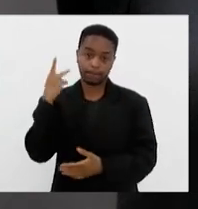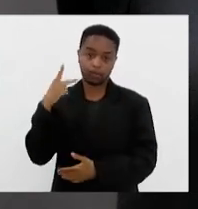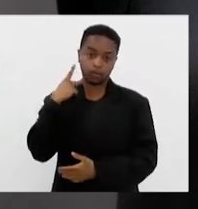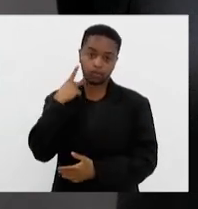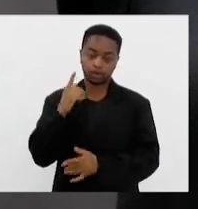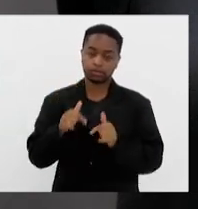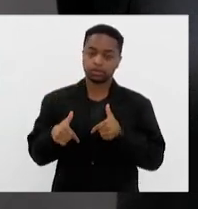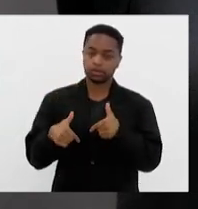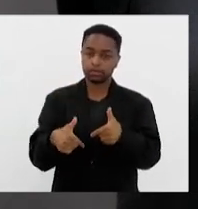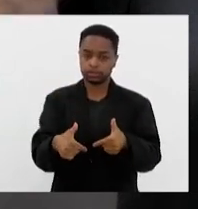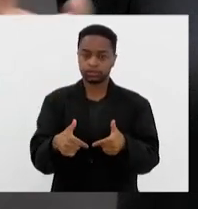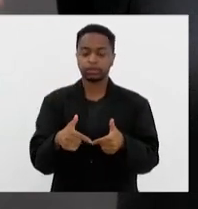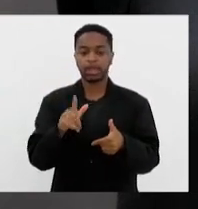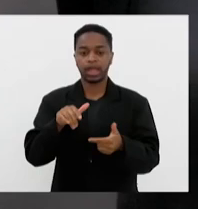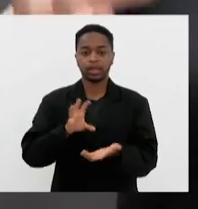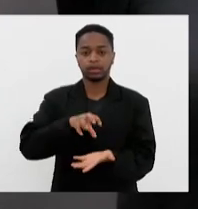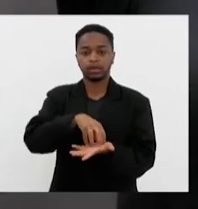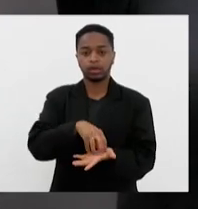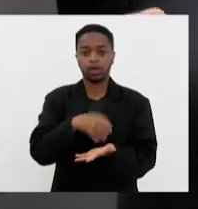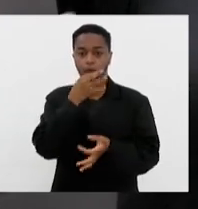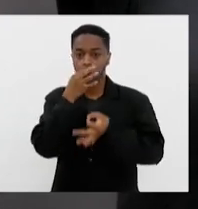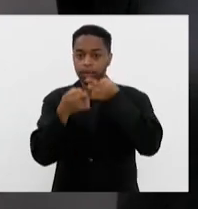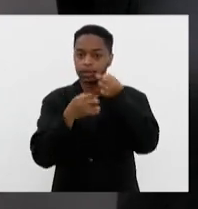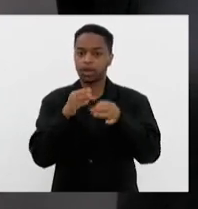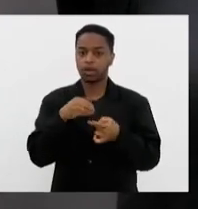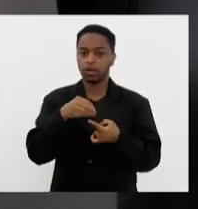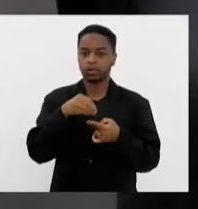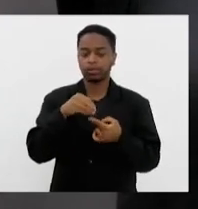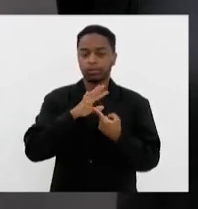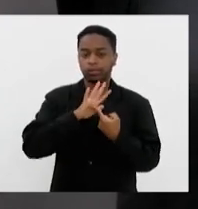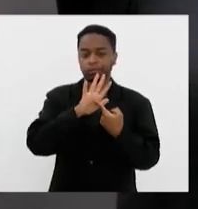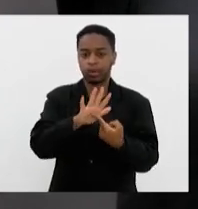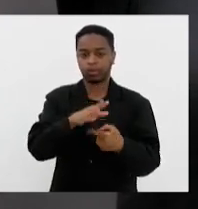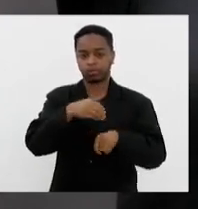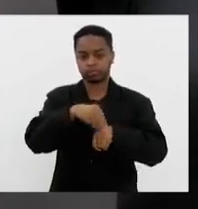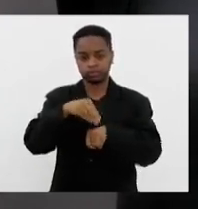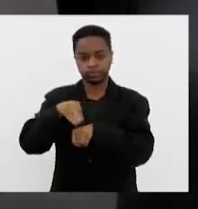a instância que opina.